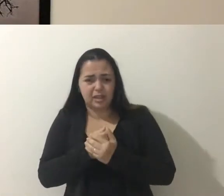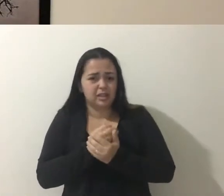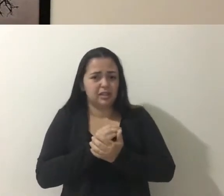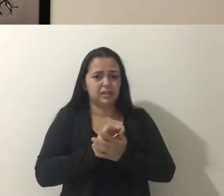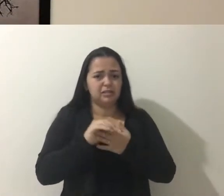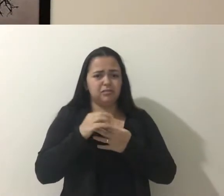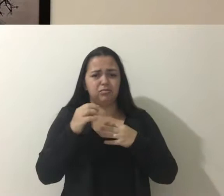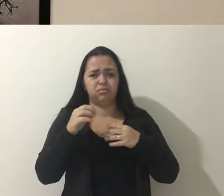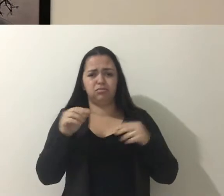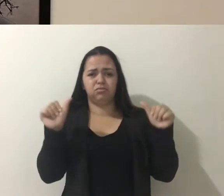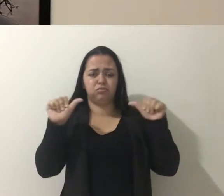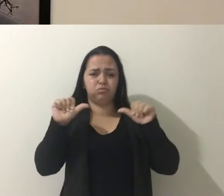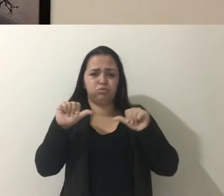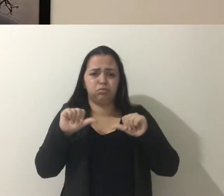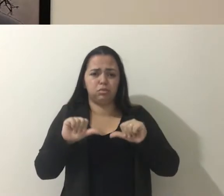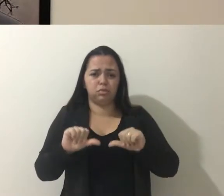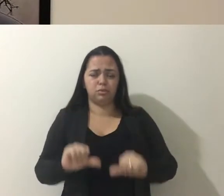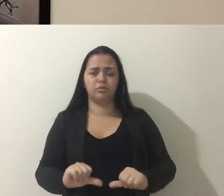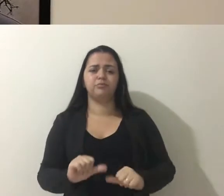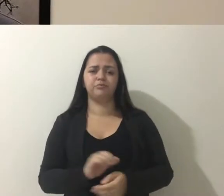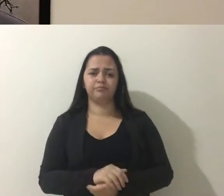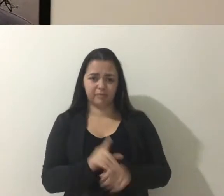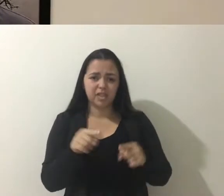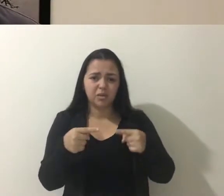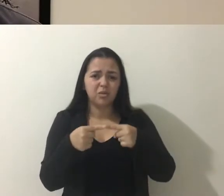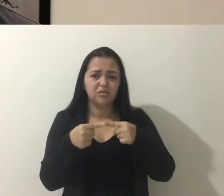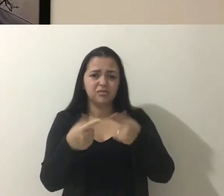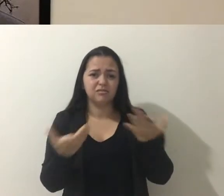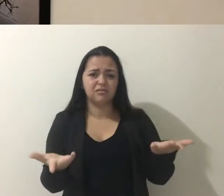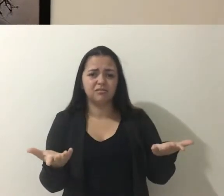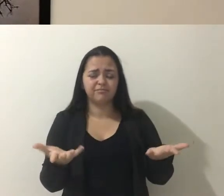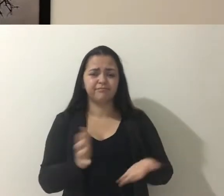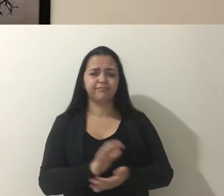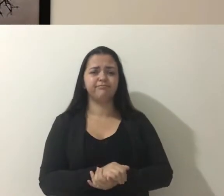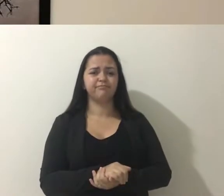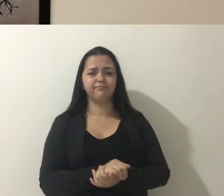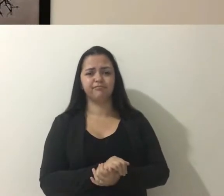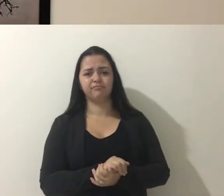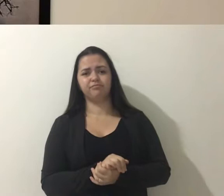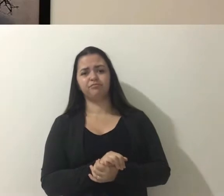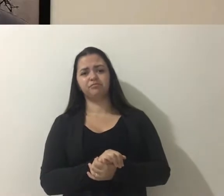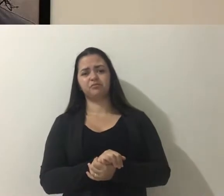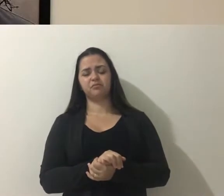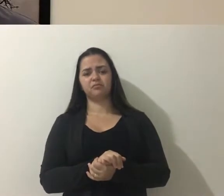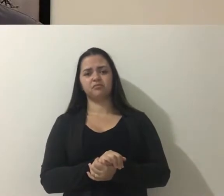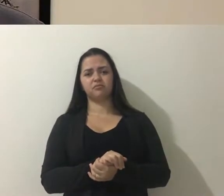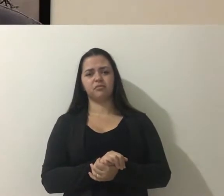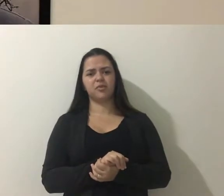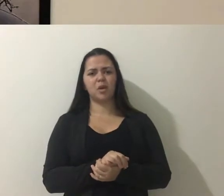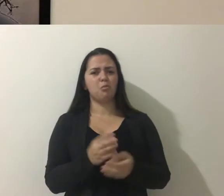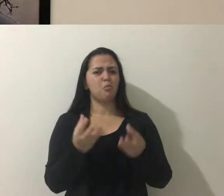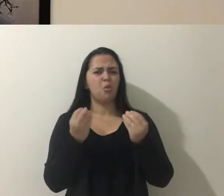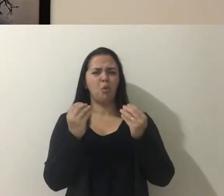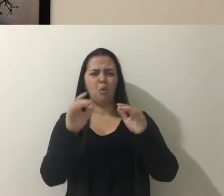das vezes. Eu creio que você deve concordar comigo que boa parte da